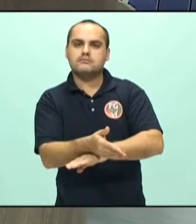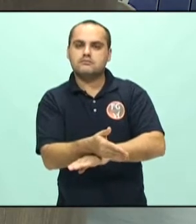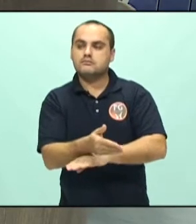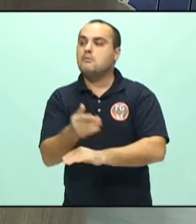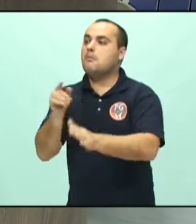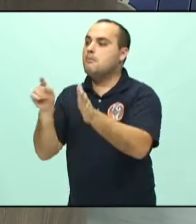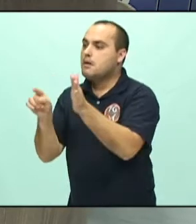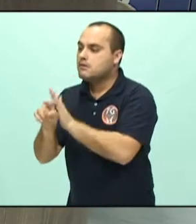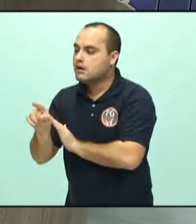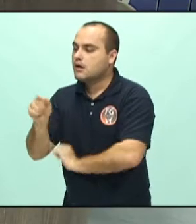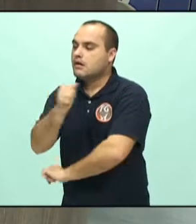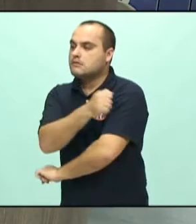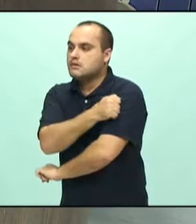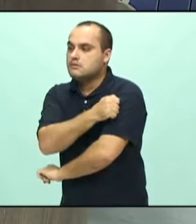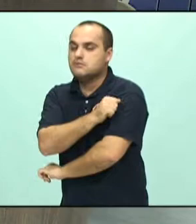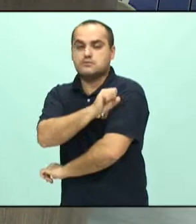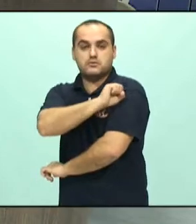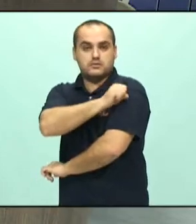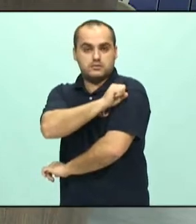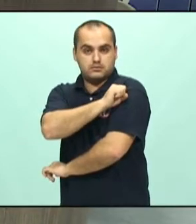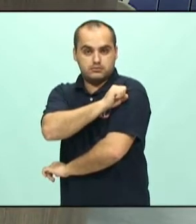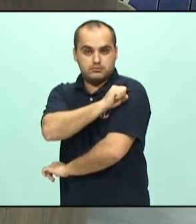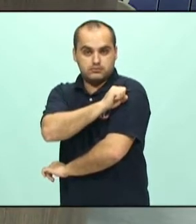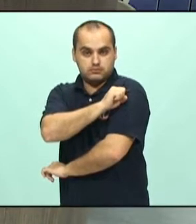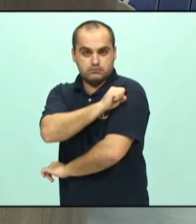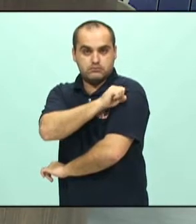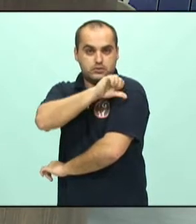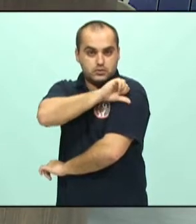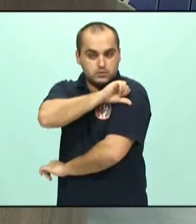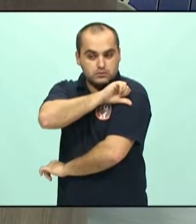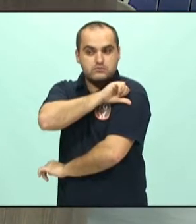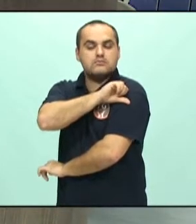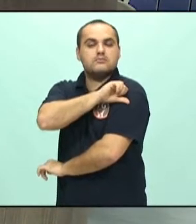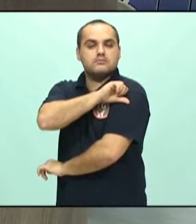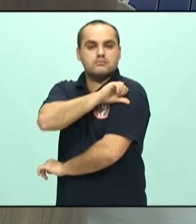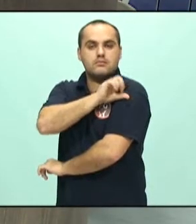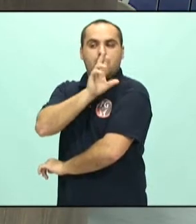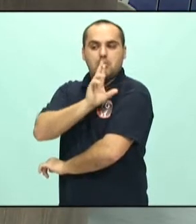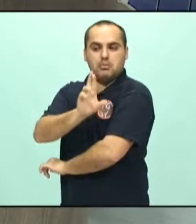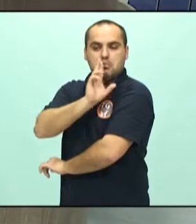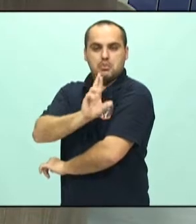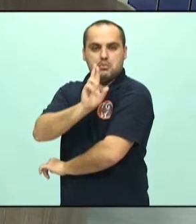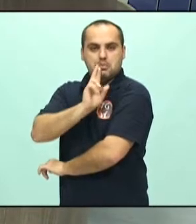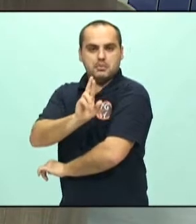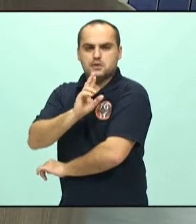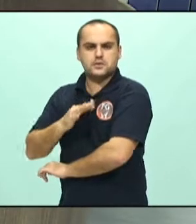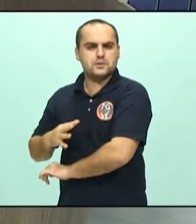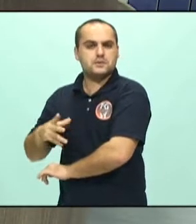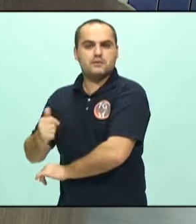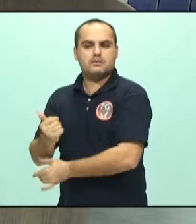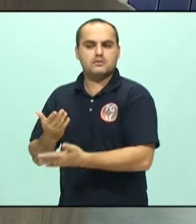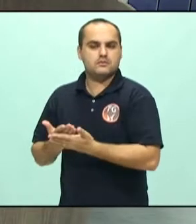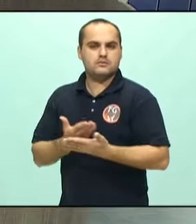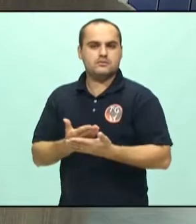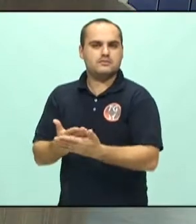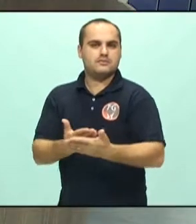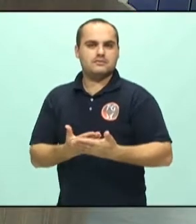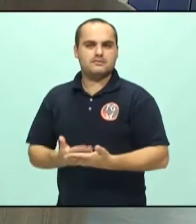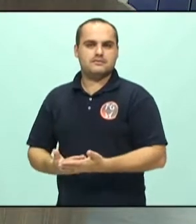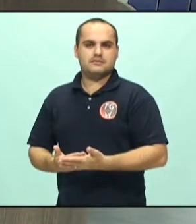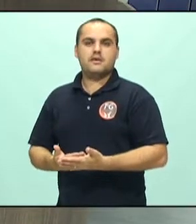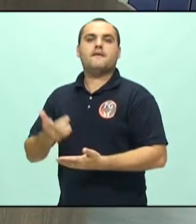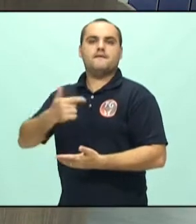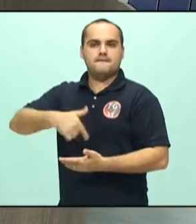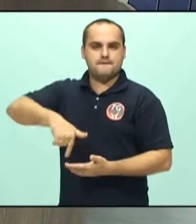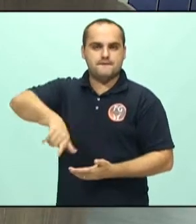que são aqueles que apresentam sobre vida, obra e todo o estudo que fizeram acerca dos autores. Eles